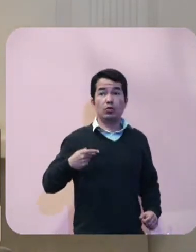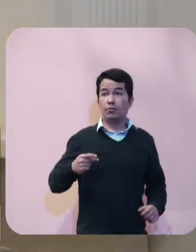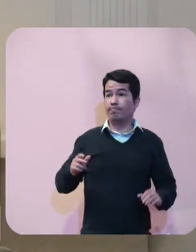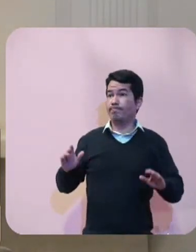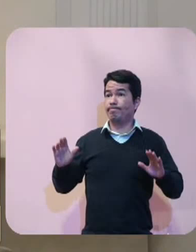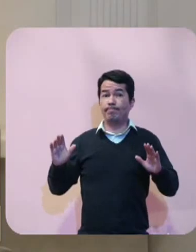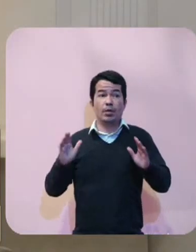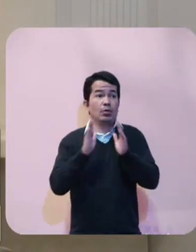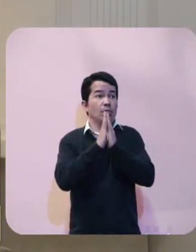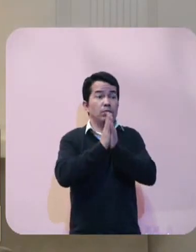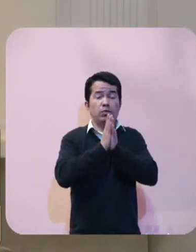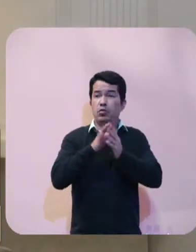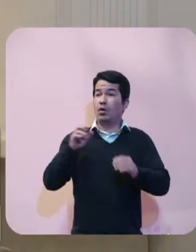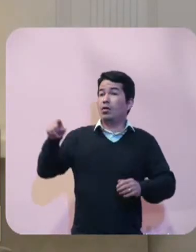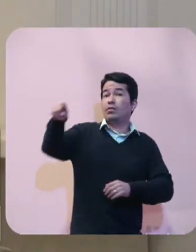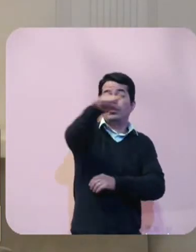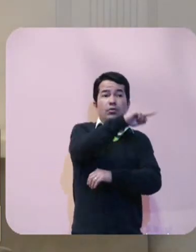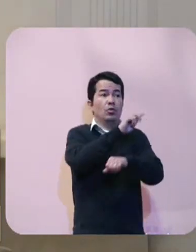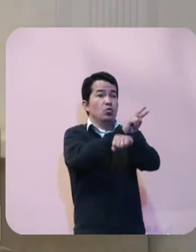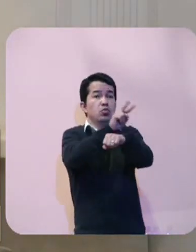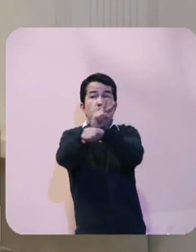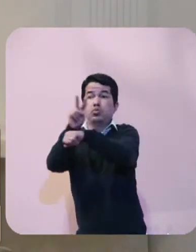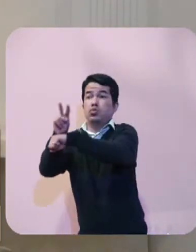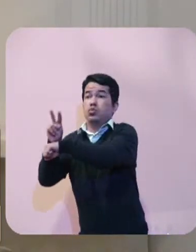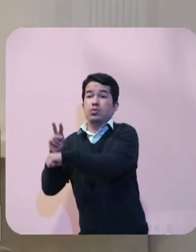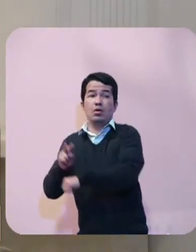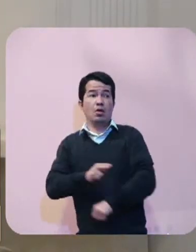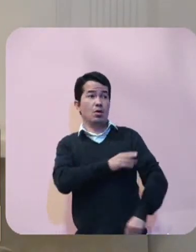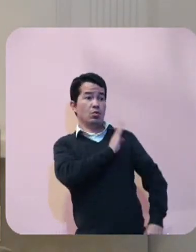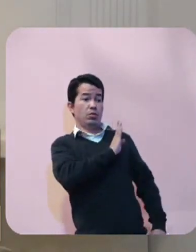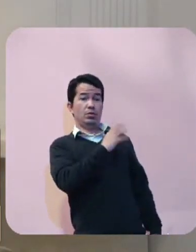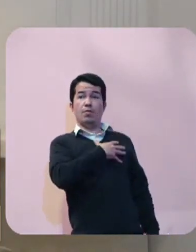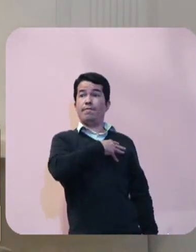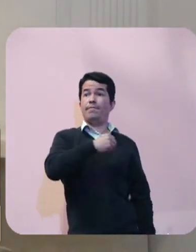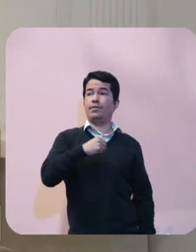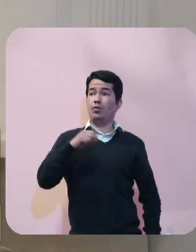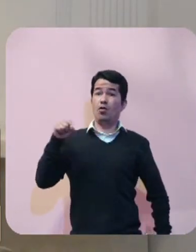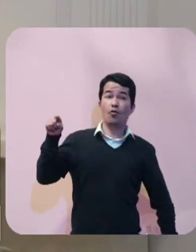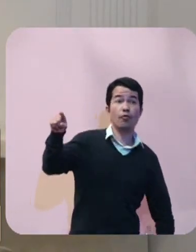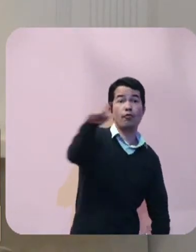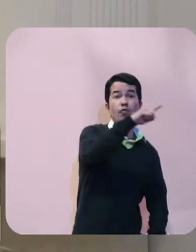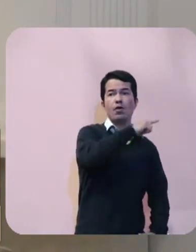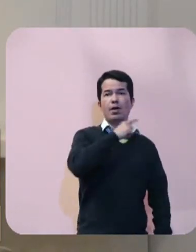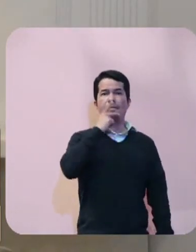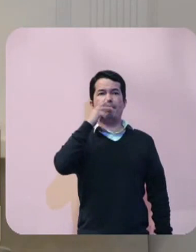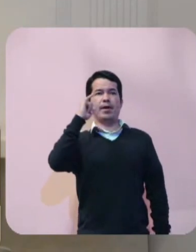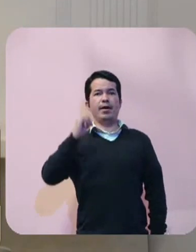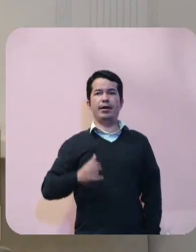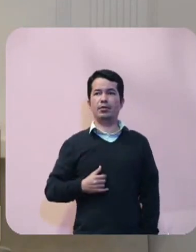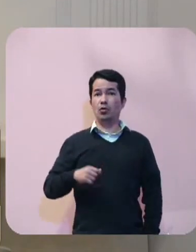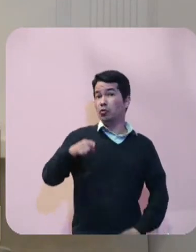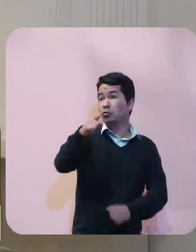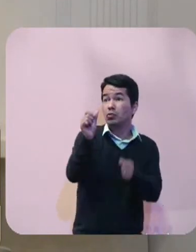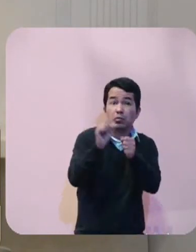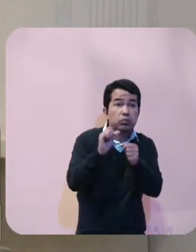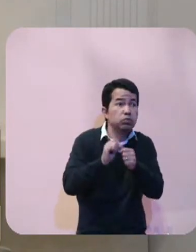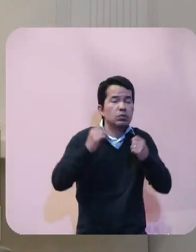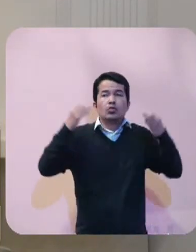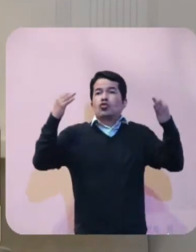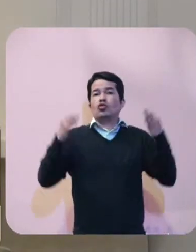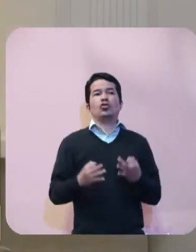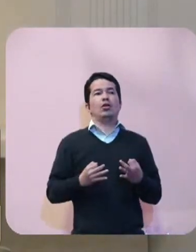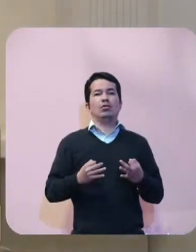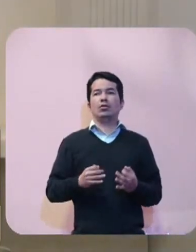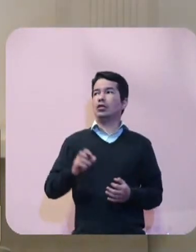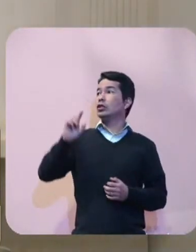enquanto vocês estiverem fazendo isto, o Senhor lhes dará graça para pastorear em amor o coração dos